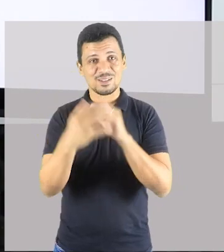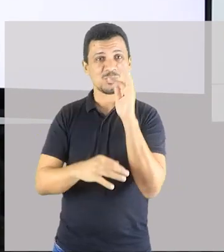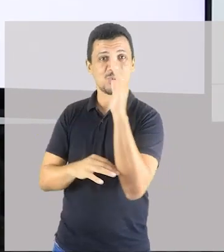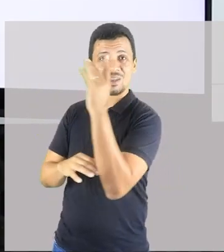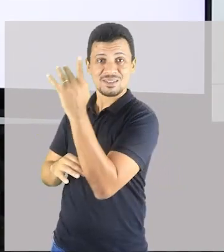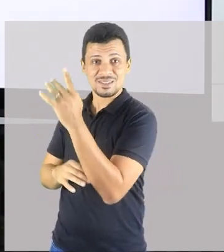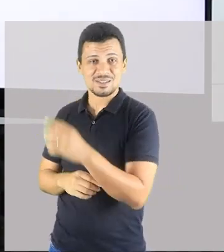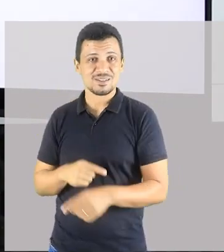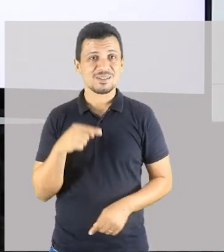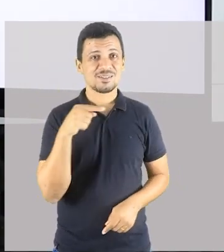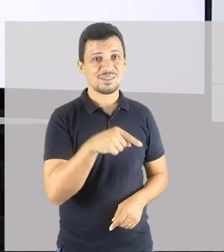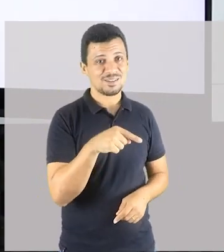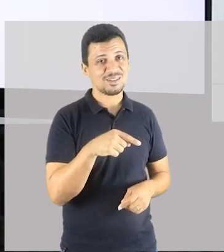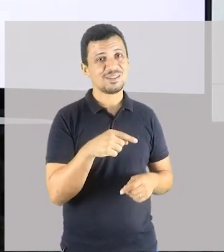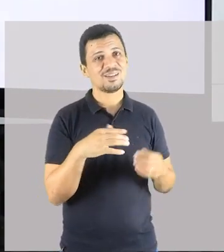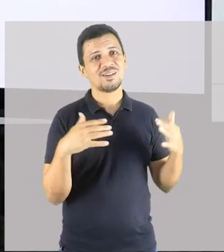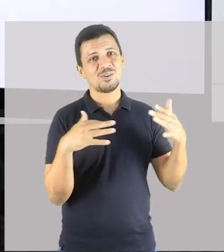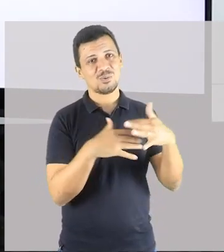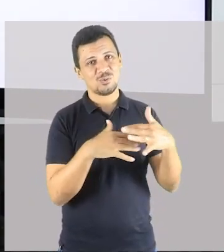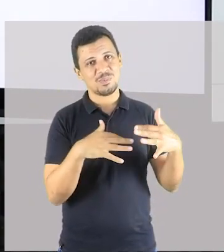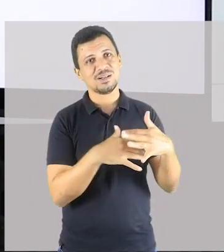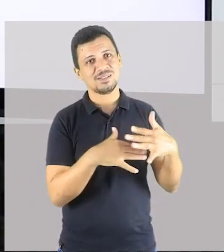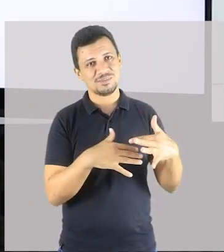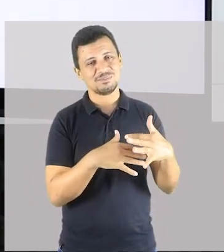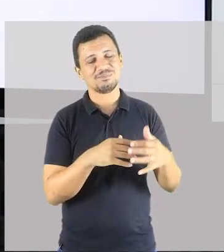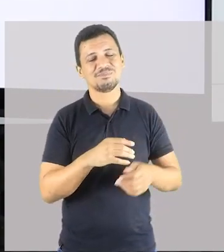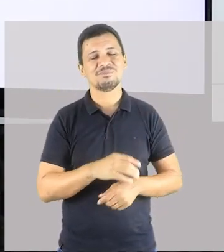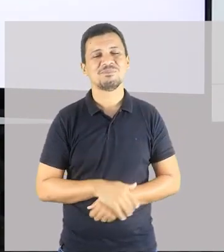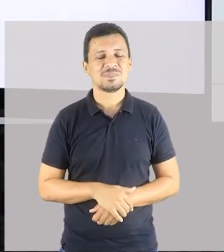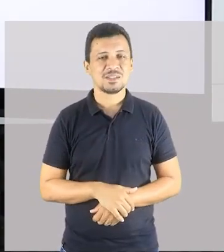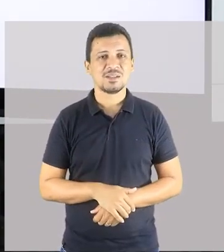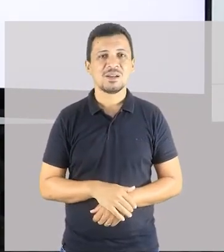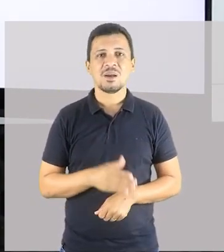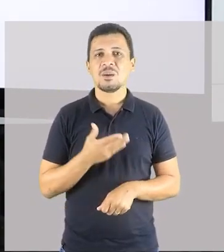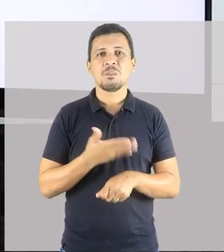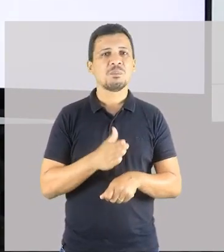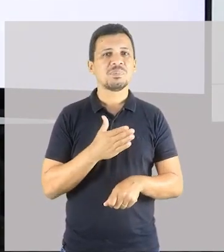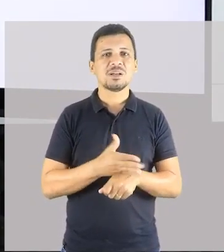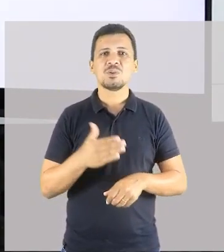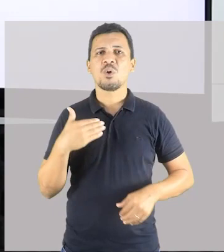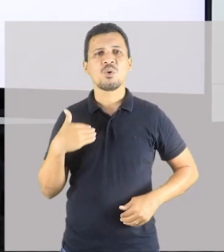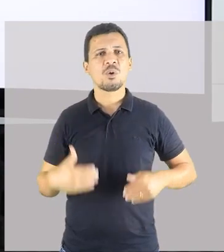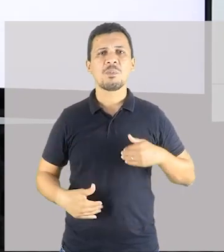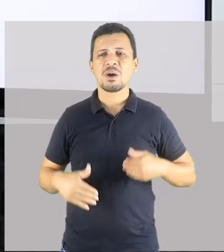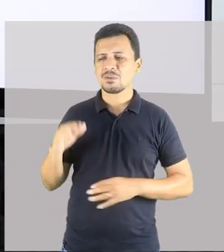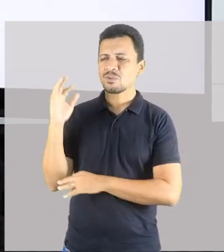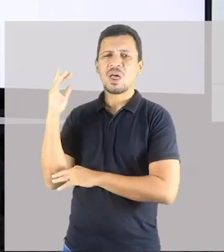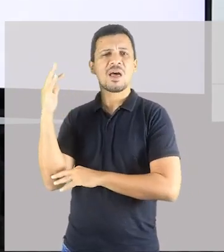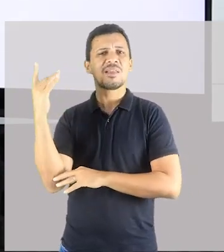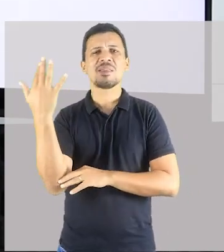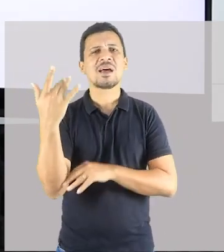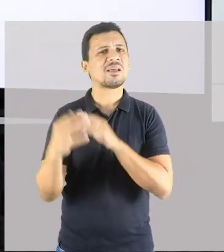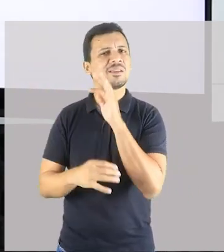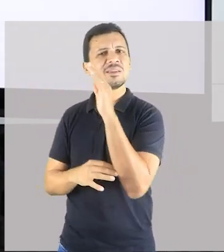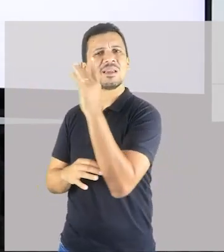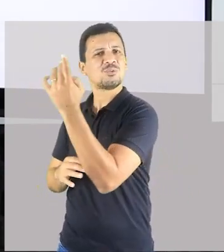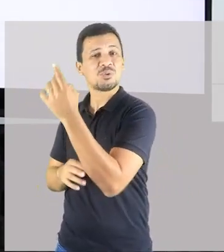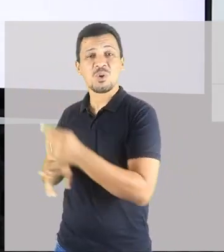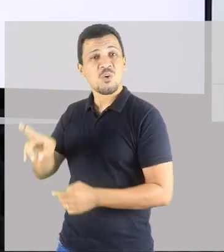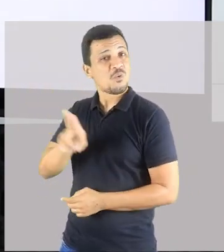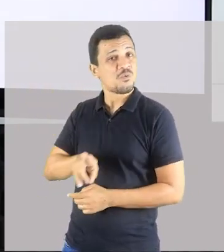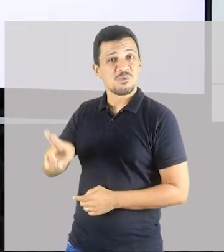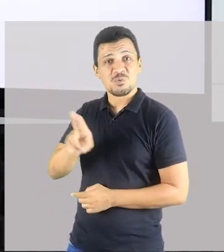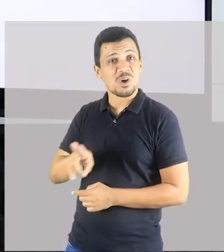prática corporal de aventura urbana. As práticas corporais na natureza, elas vão explorar